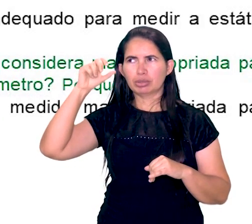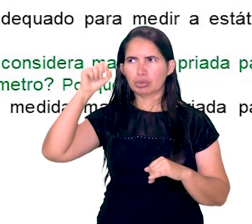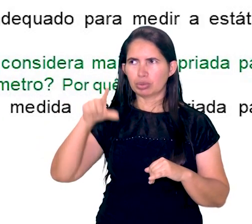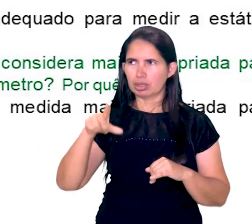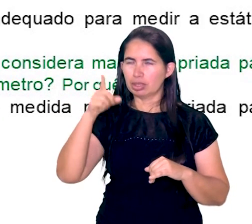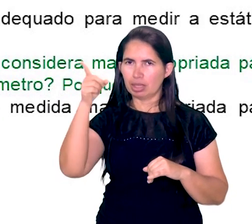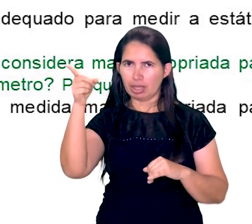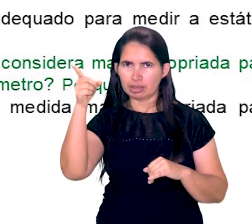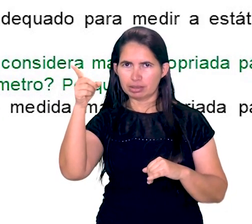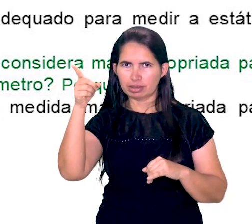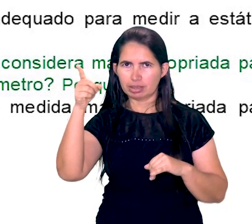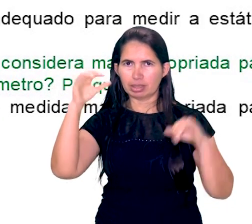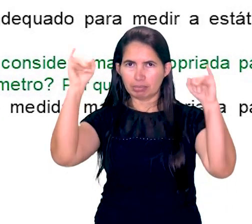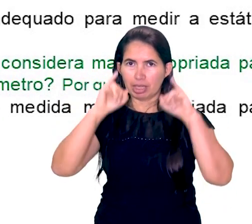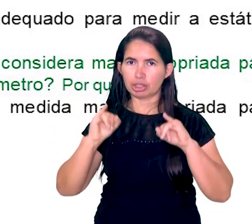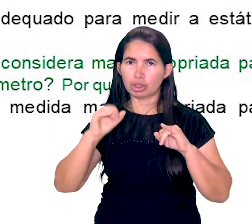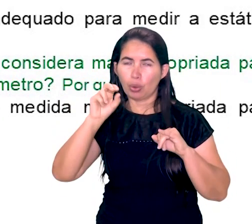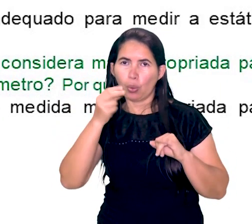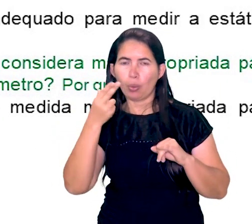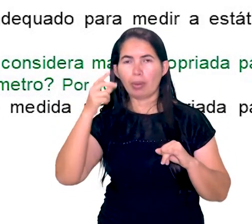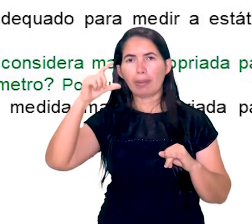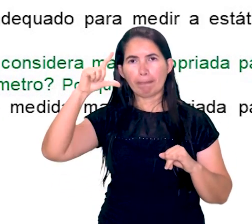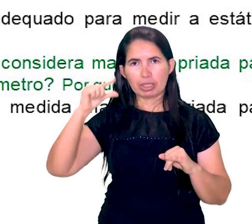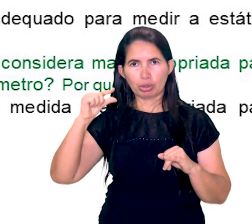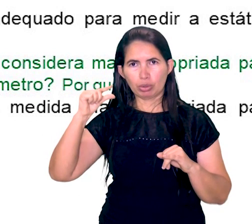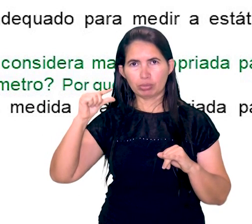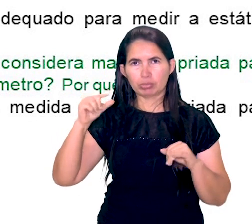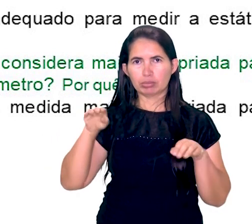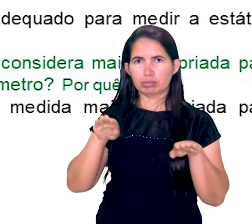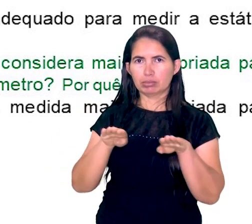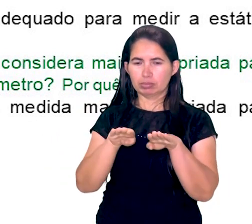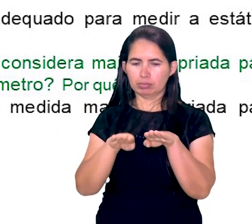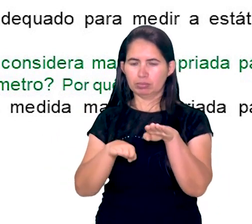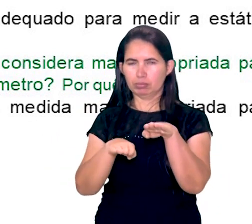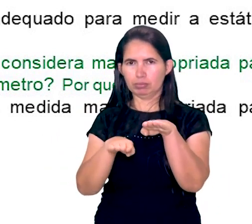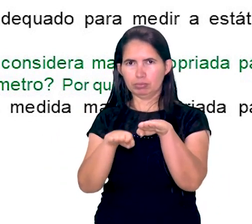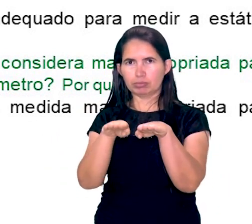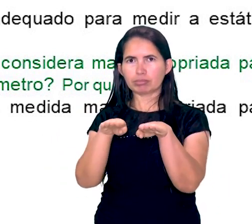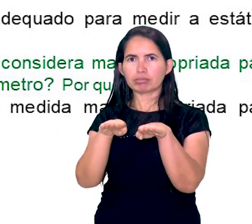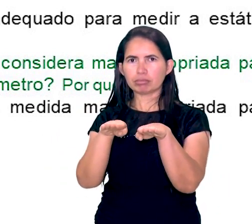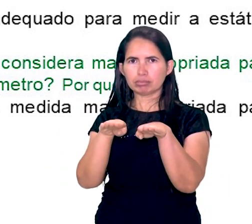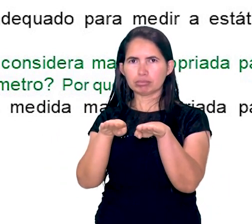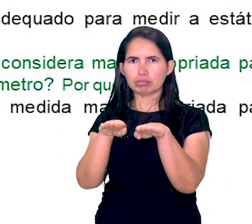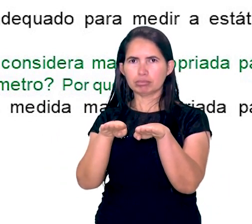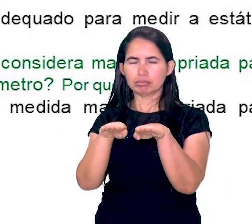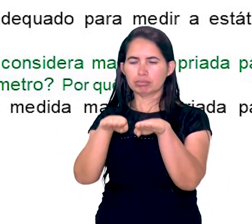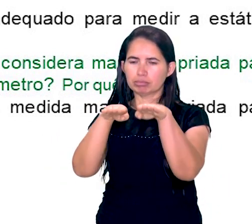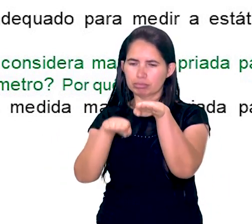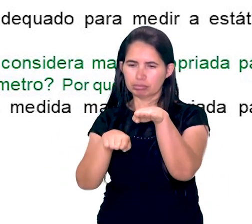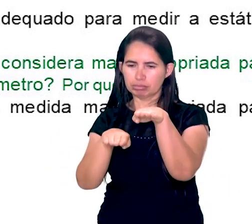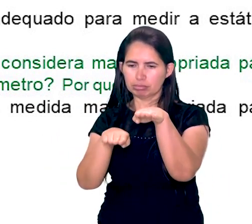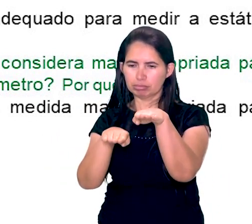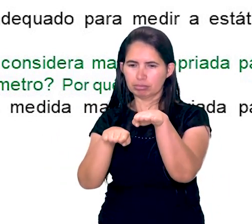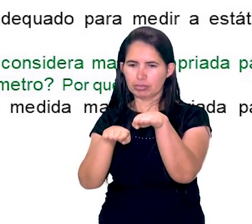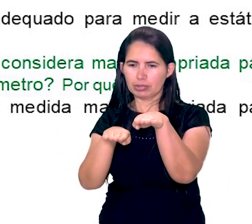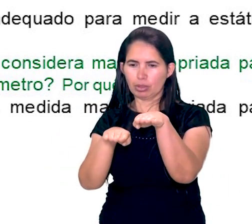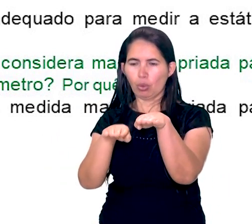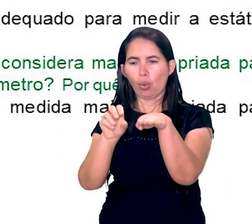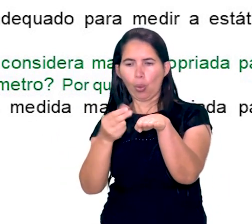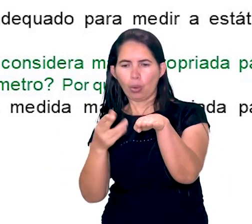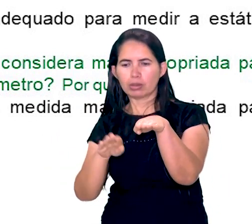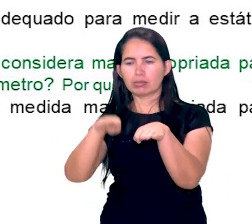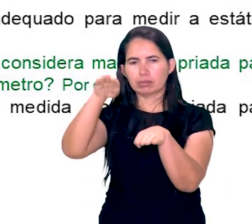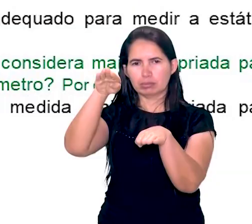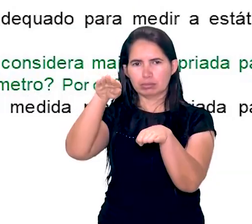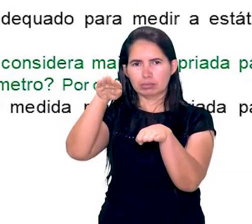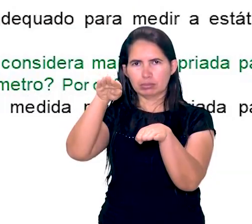menor? Se colocando ao lado. Lembre-se. Tá bom?